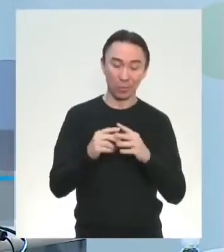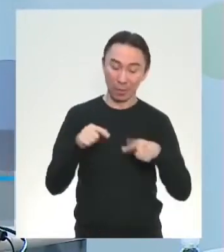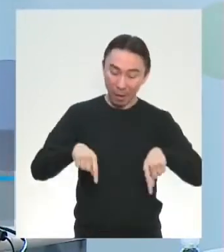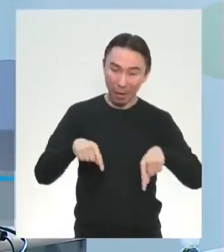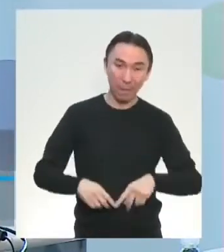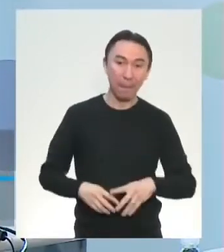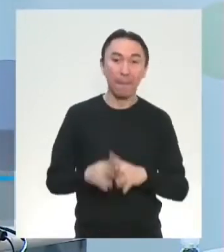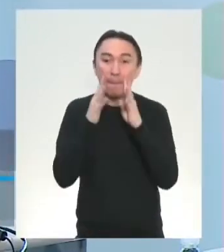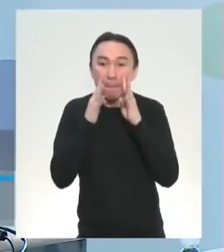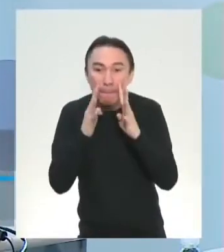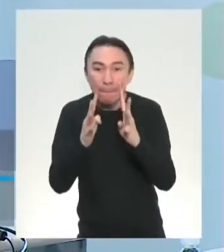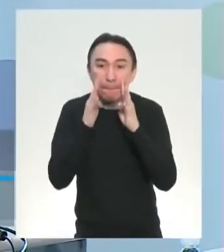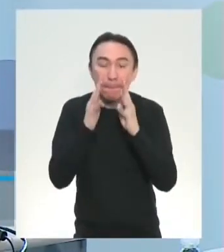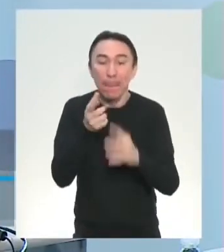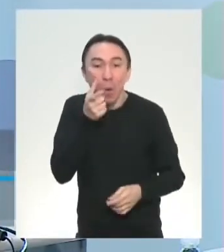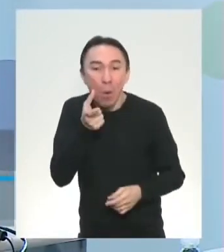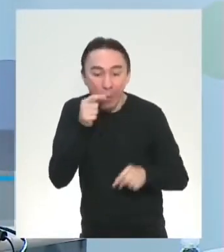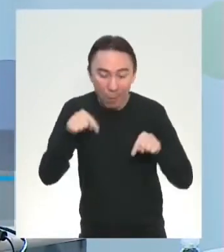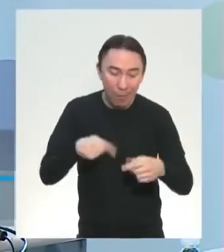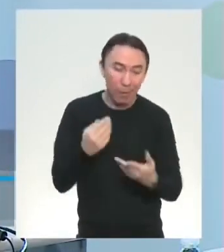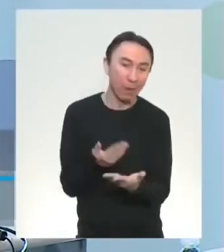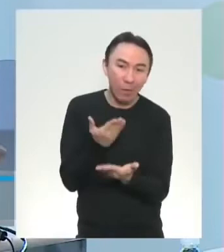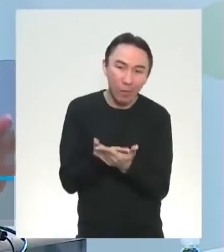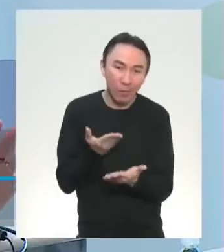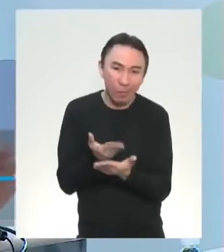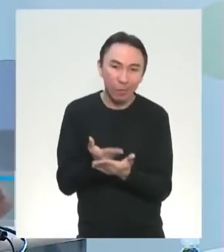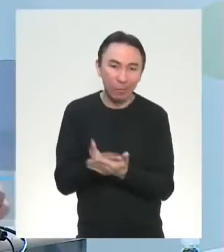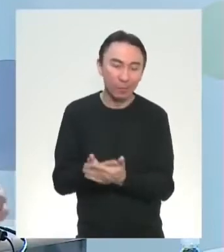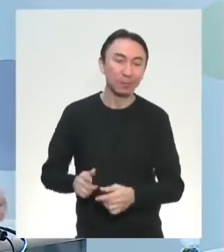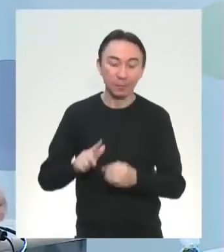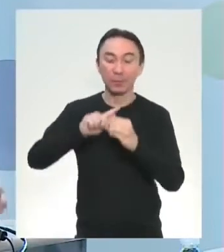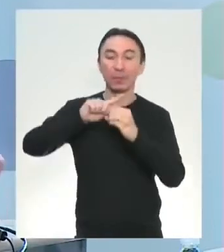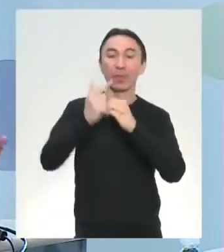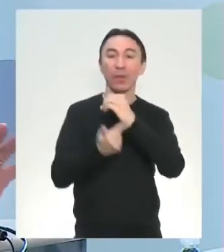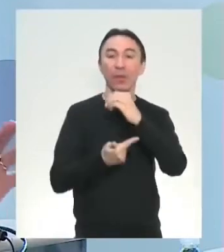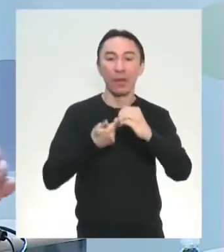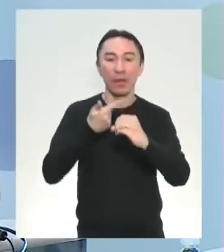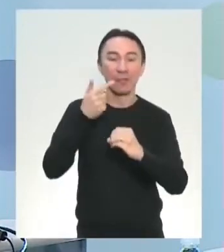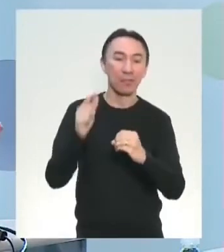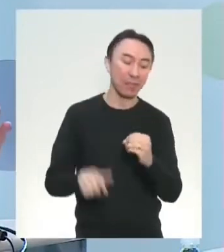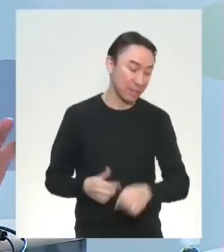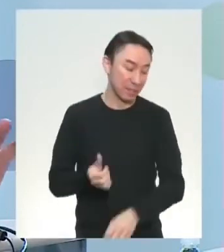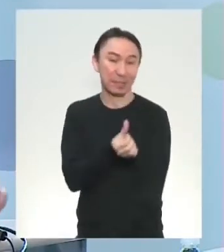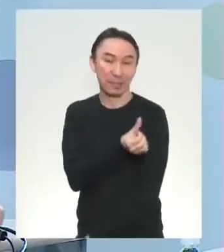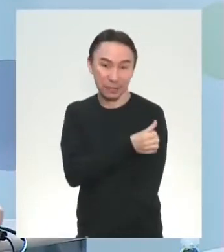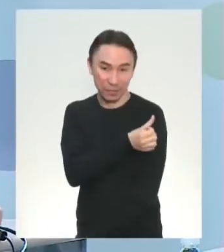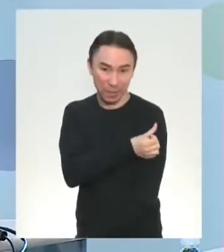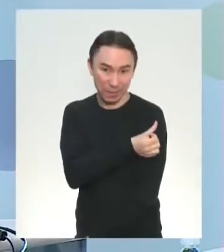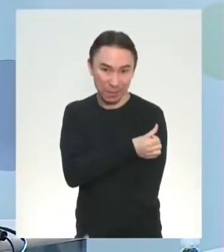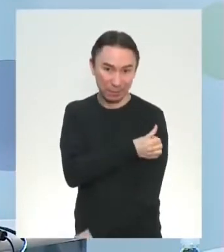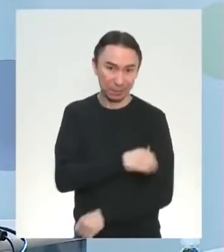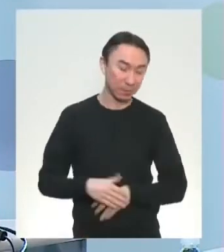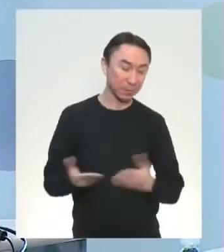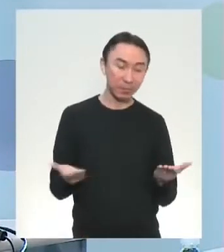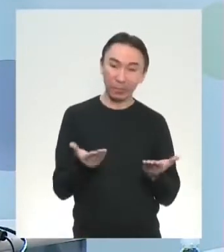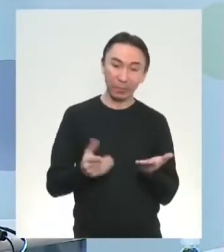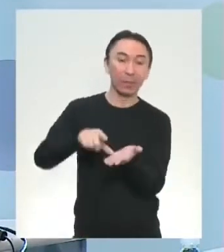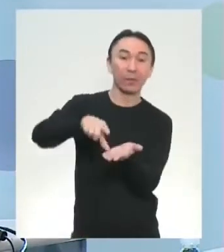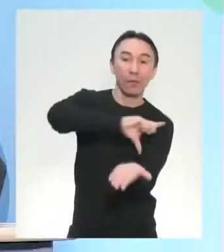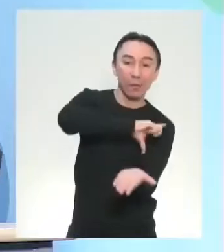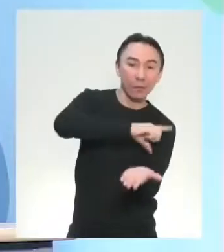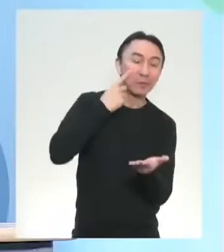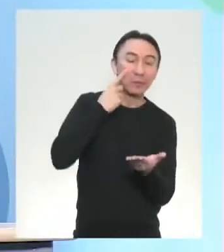ano do ensino fundamental dos anos finais. Antes de começarmos a aula, o professor Carlos vai falar o que nós vamos trabalhar, correto,